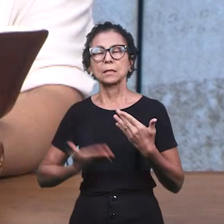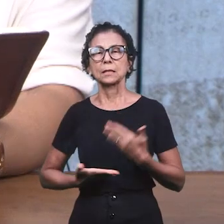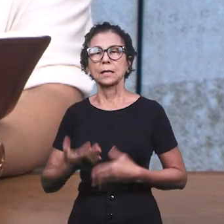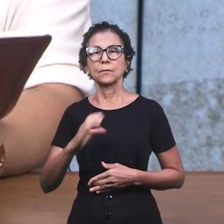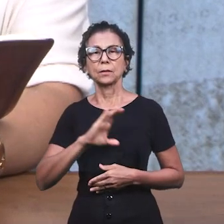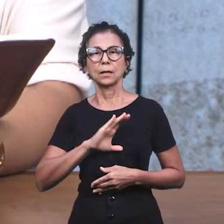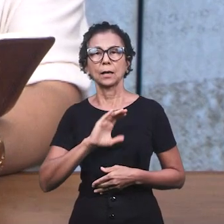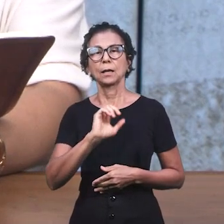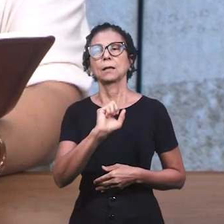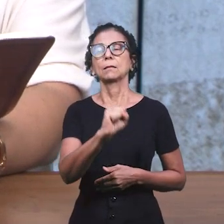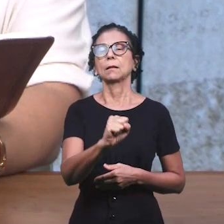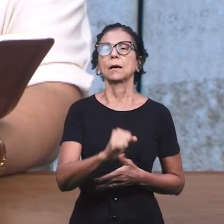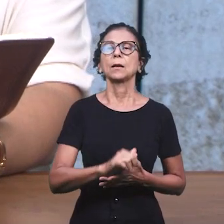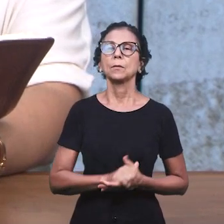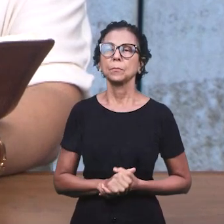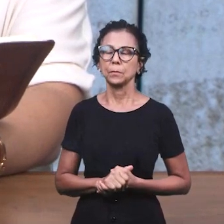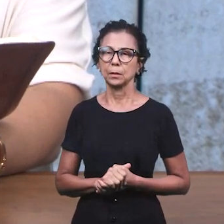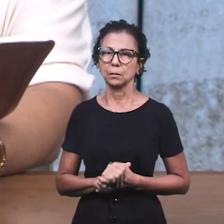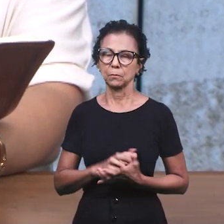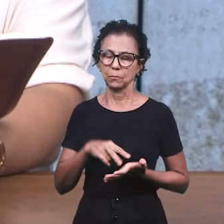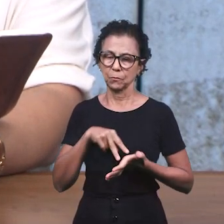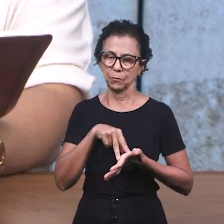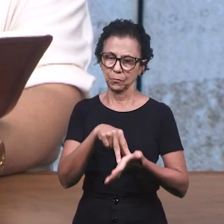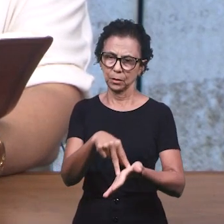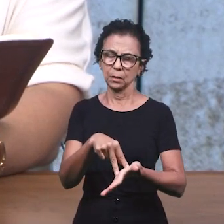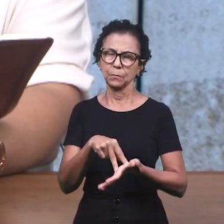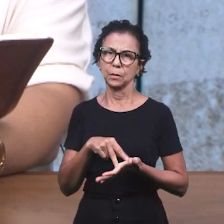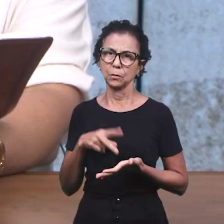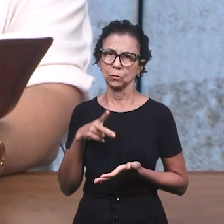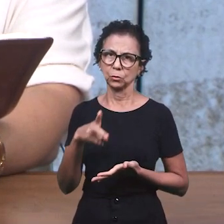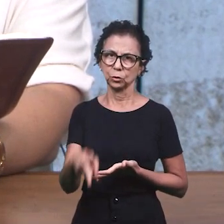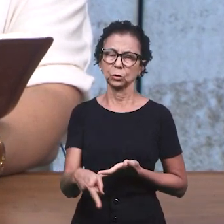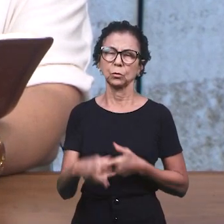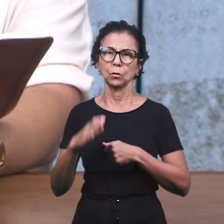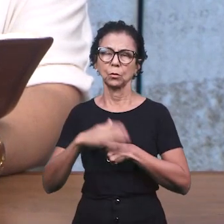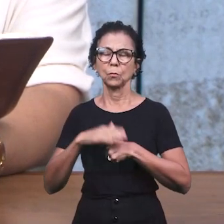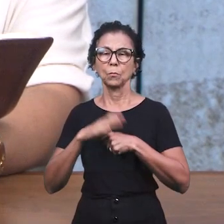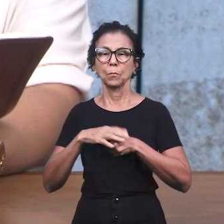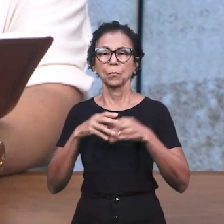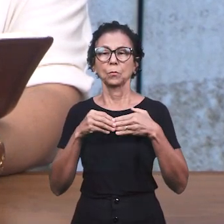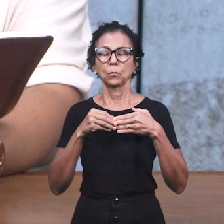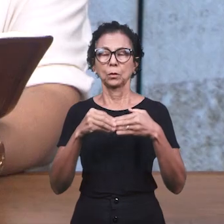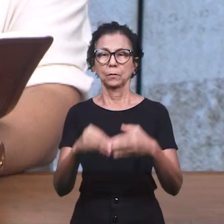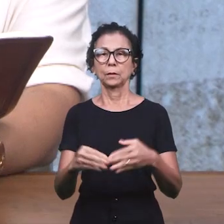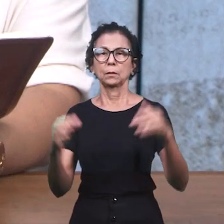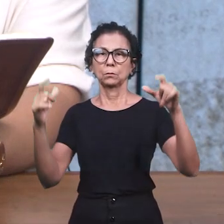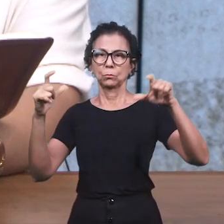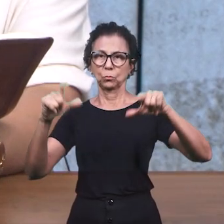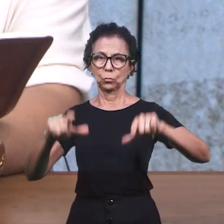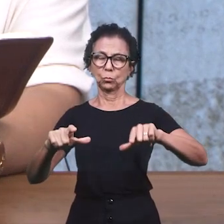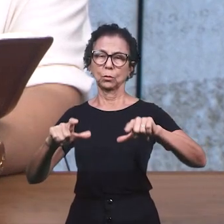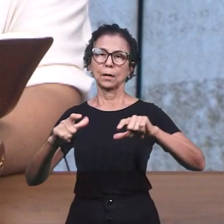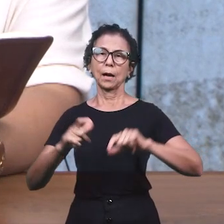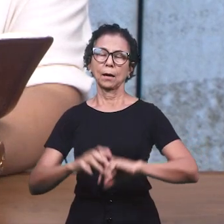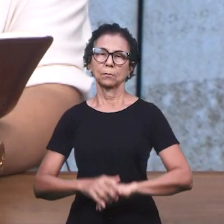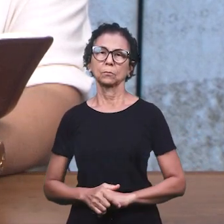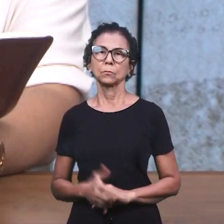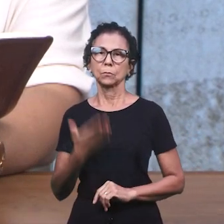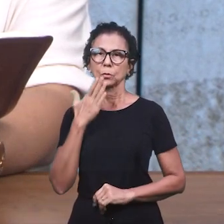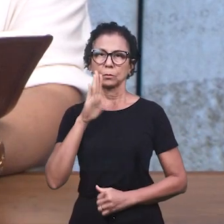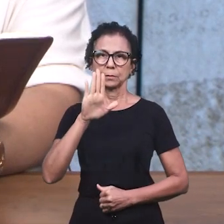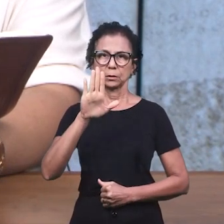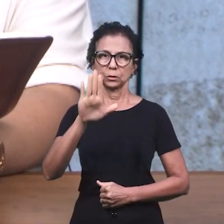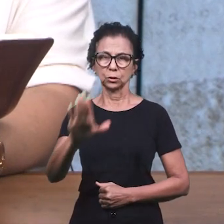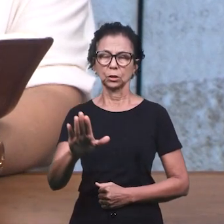que perseverou em seguir-me, eu o levarei à terra em que entrou, e a sua